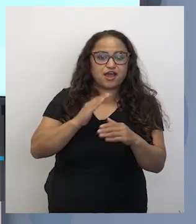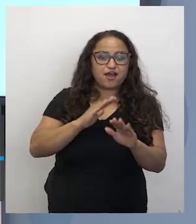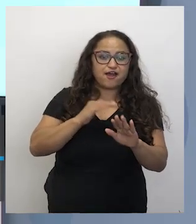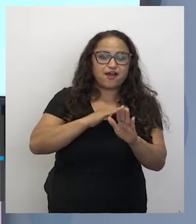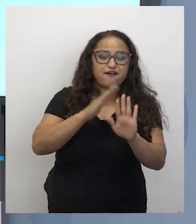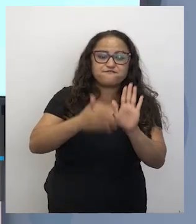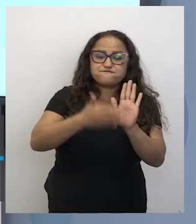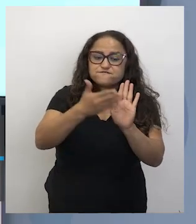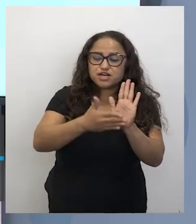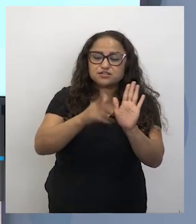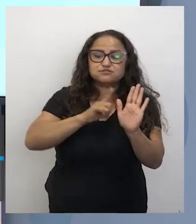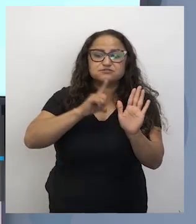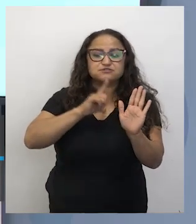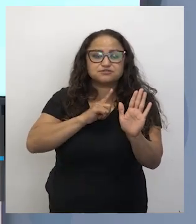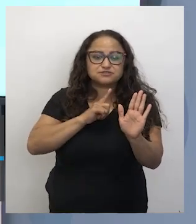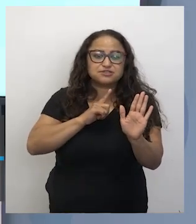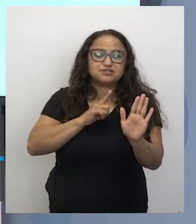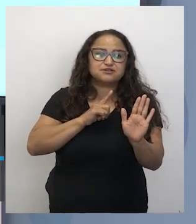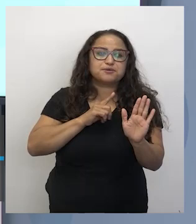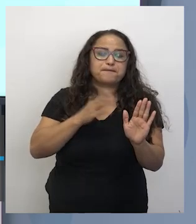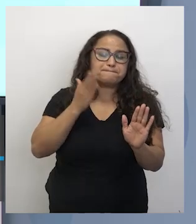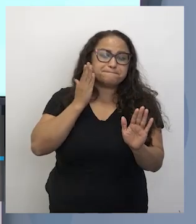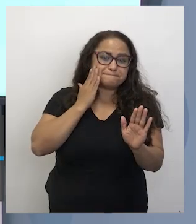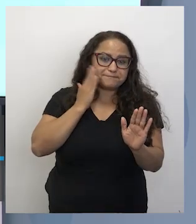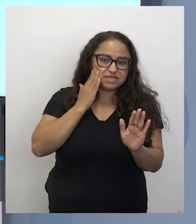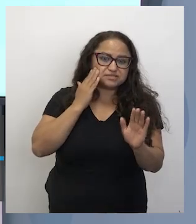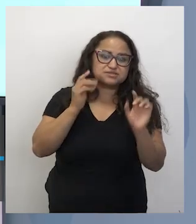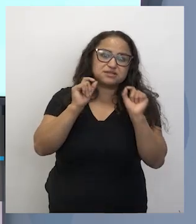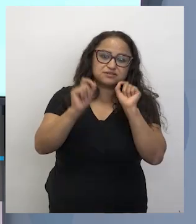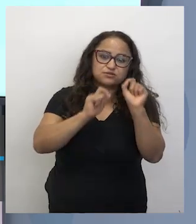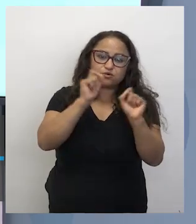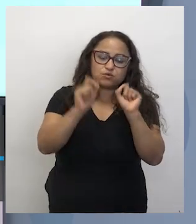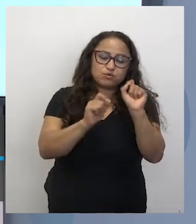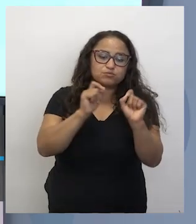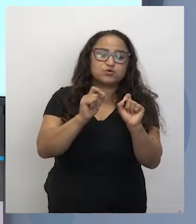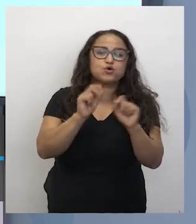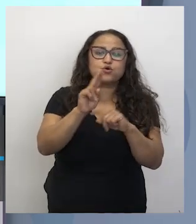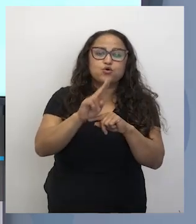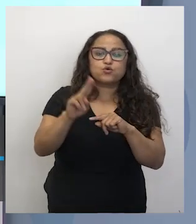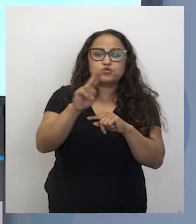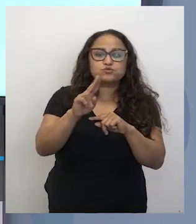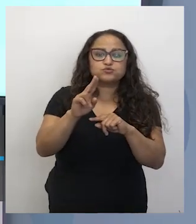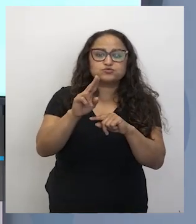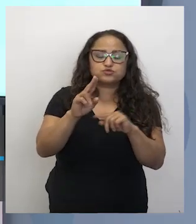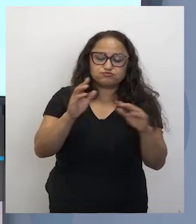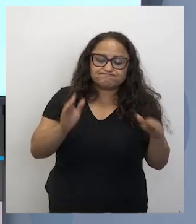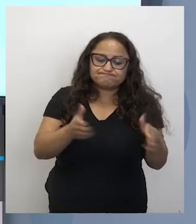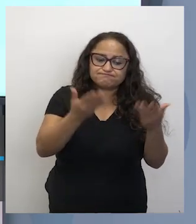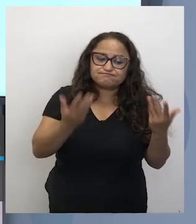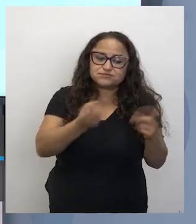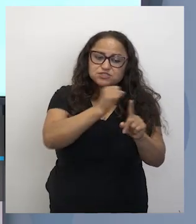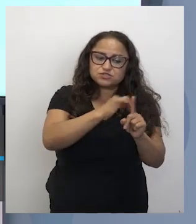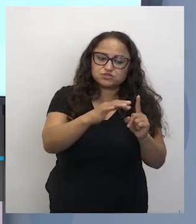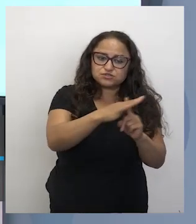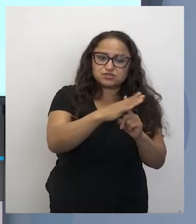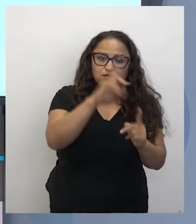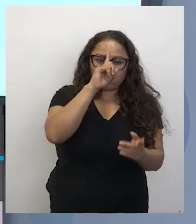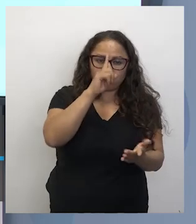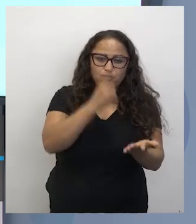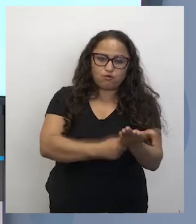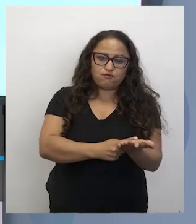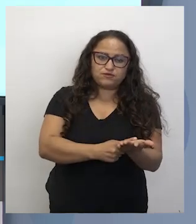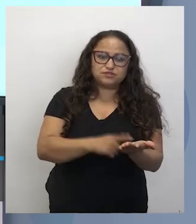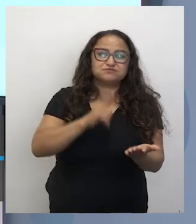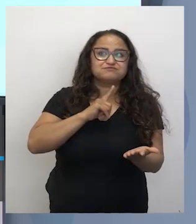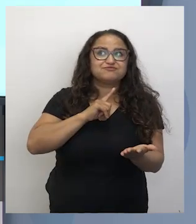de serviços, né? Pensar nisso também, nós também, responsabilidade no uso, né? Isso. A iniciativa social também, né? A confiança também. Porque, vamos lá, gente, vai